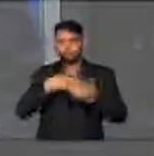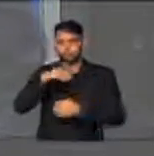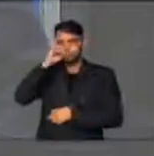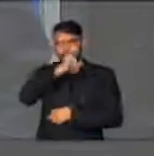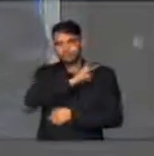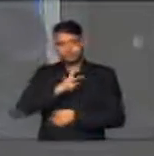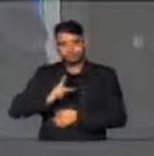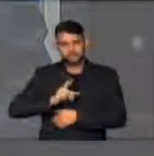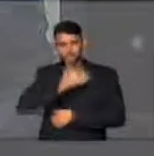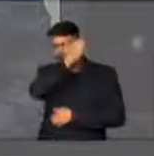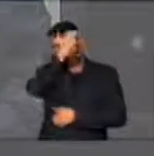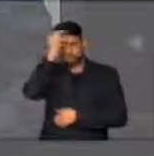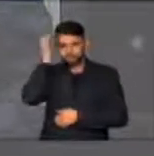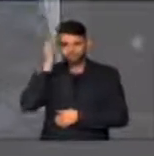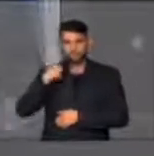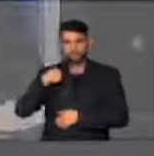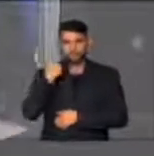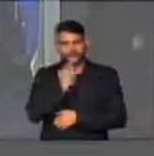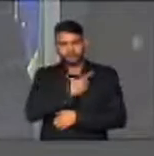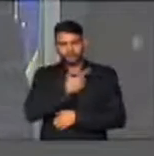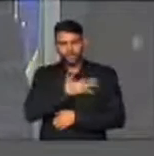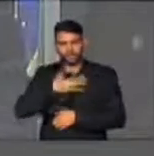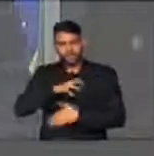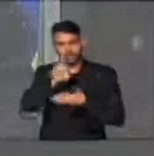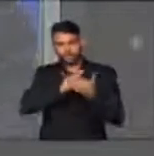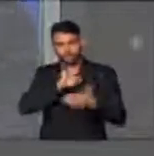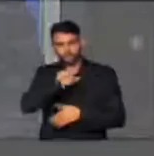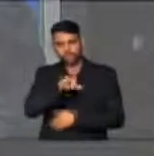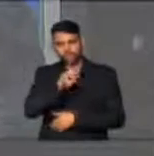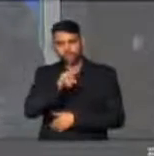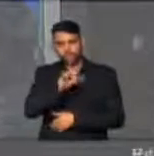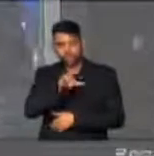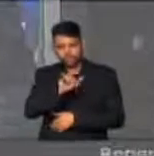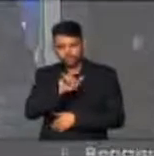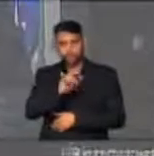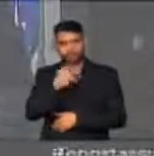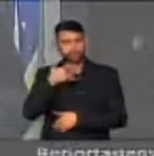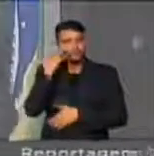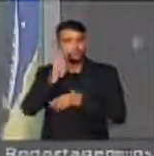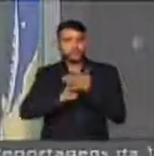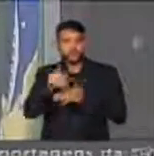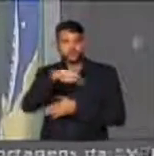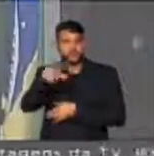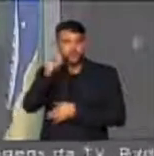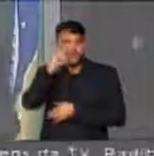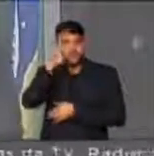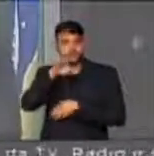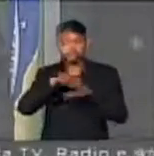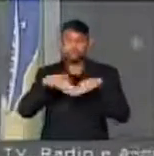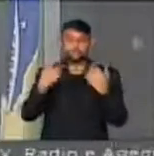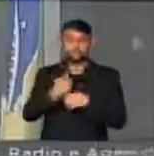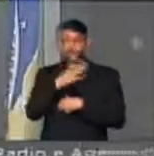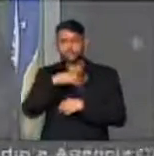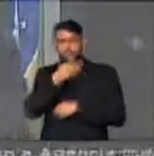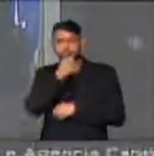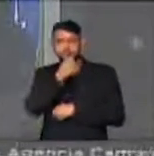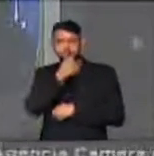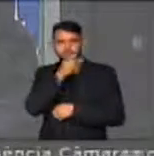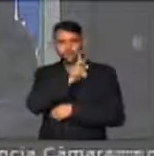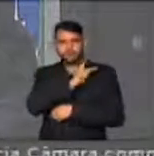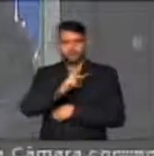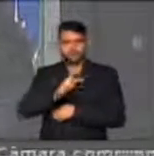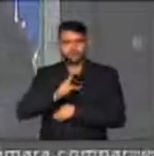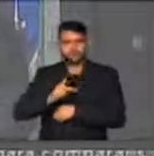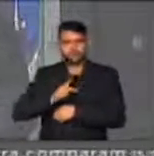presidente Eduardo Cunha e nosso relator Jovair, eu não sei se vocês se lembram de uma entrevista da